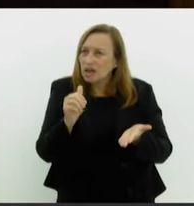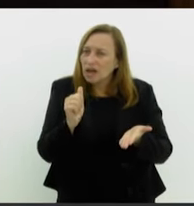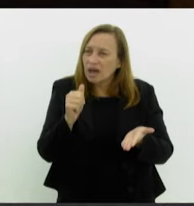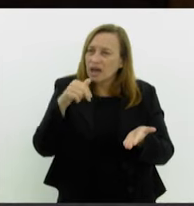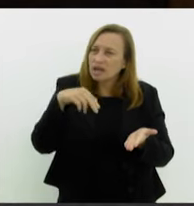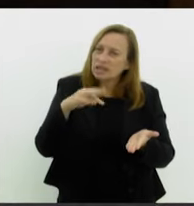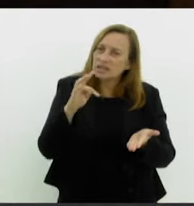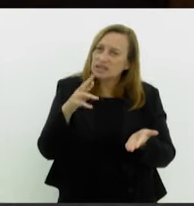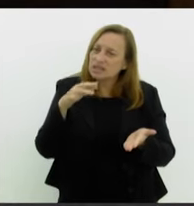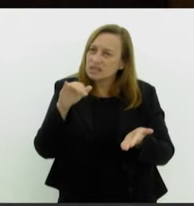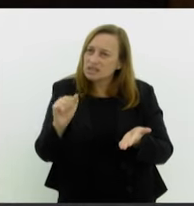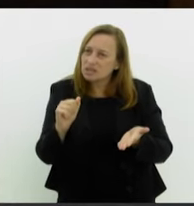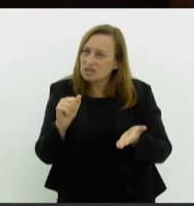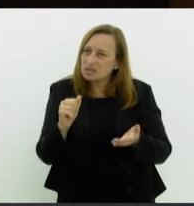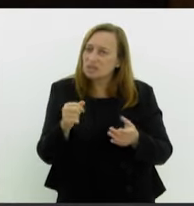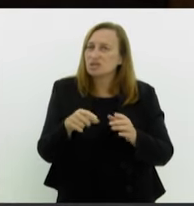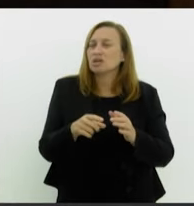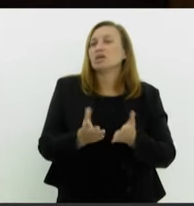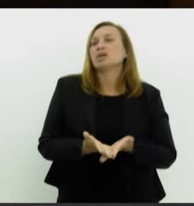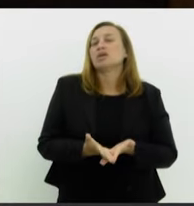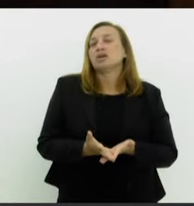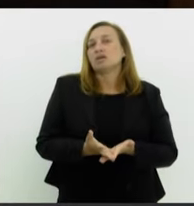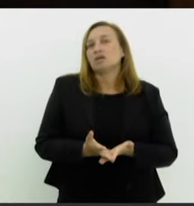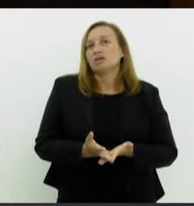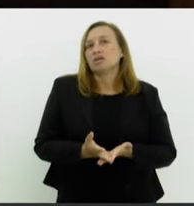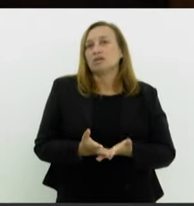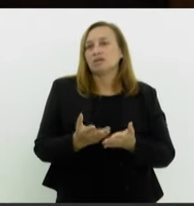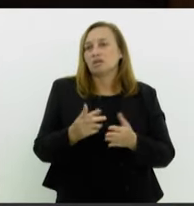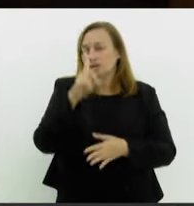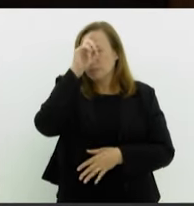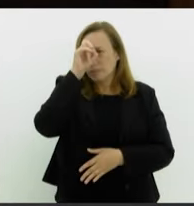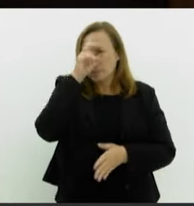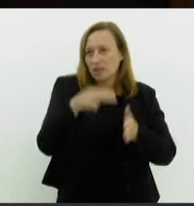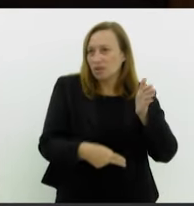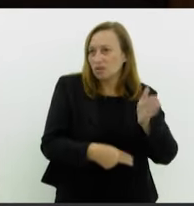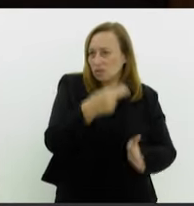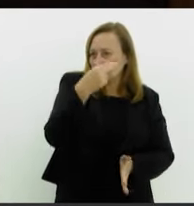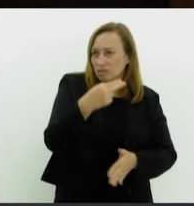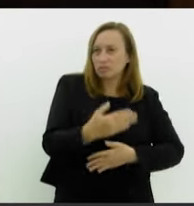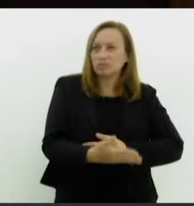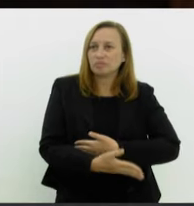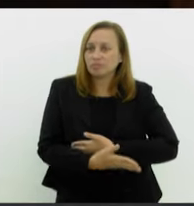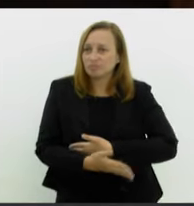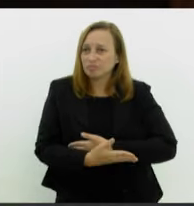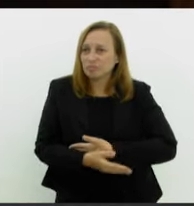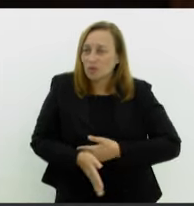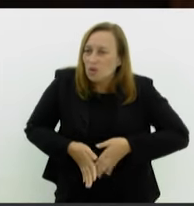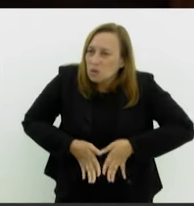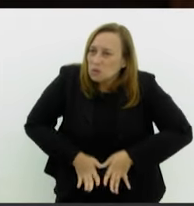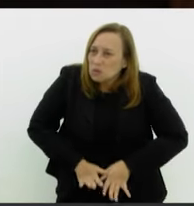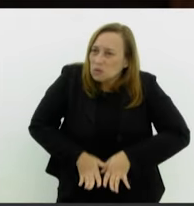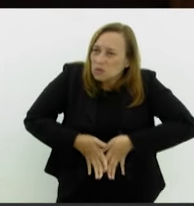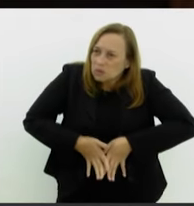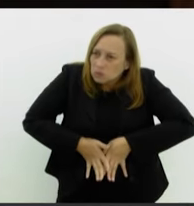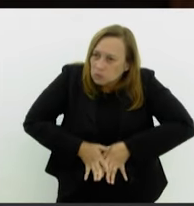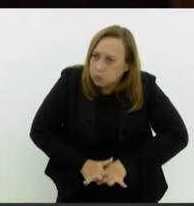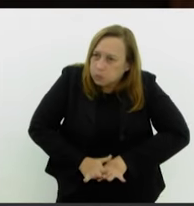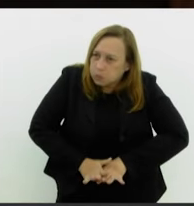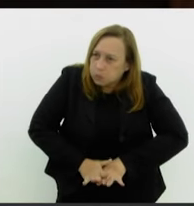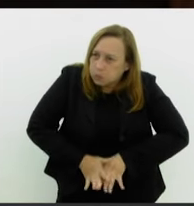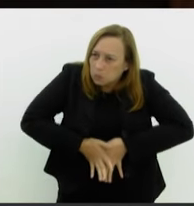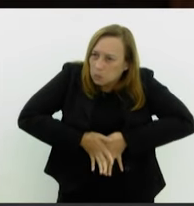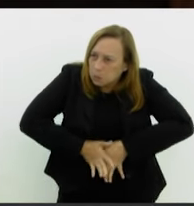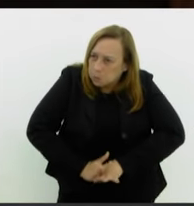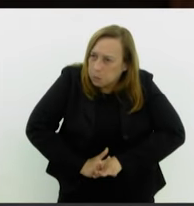hospital fazem o corte para ter o bebê utilizam manobra de cristel que é aquele quando empurram a barriga daquela